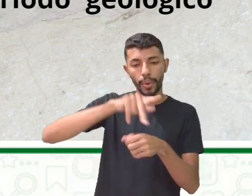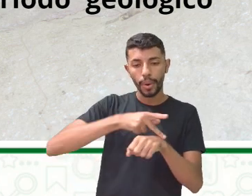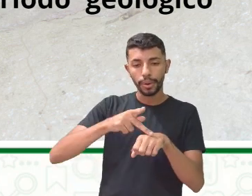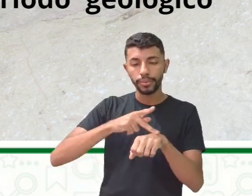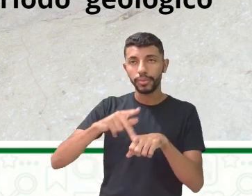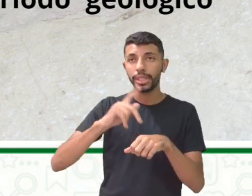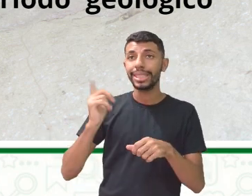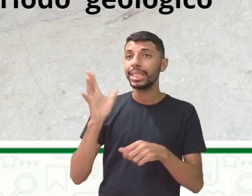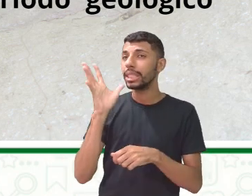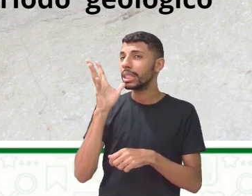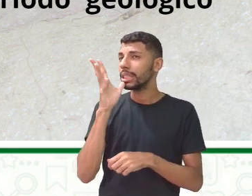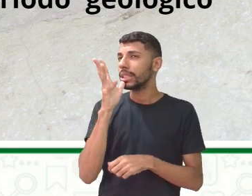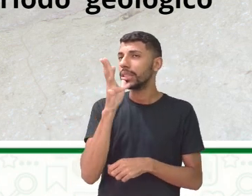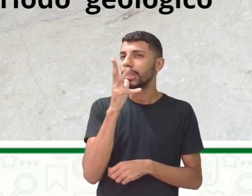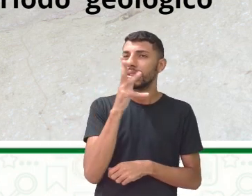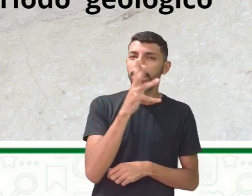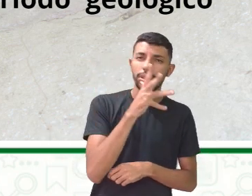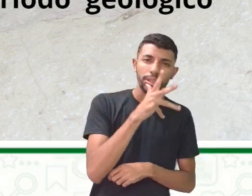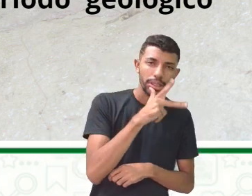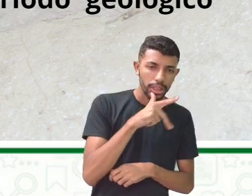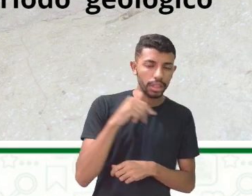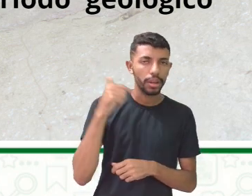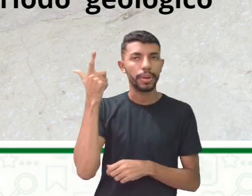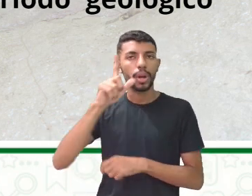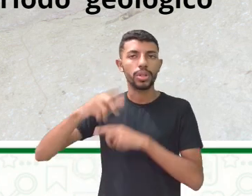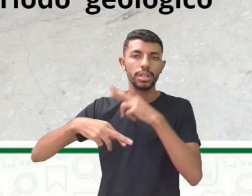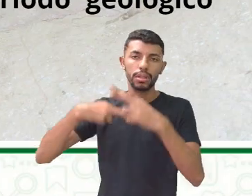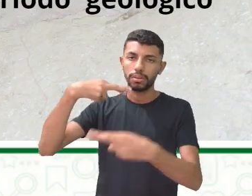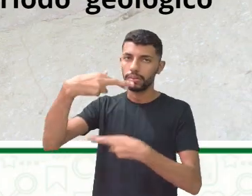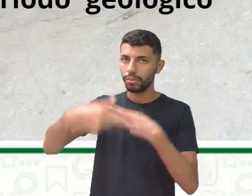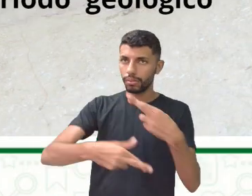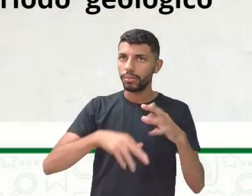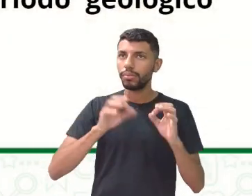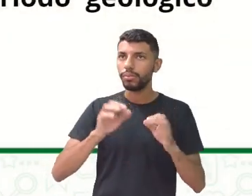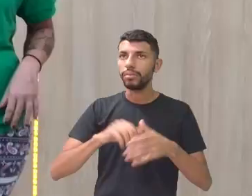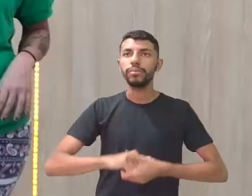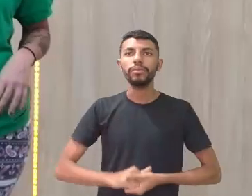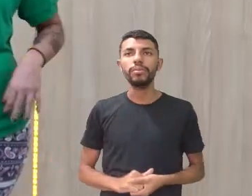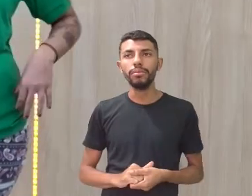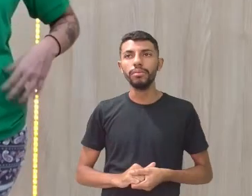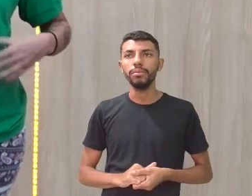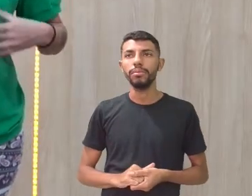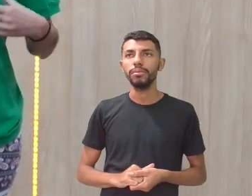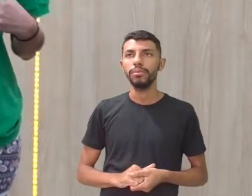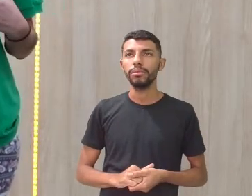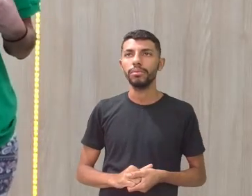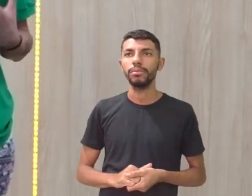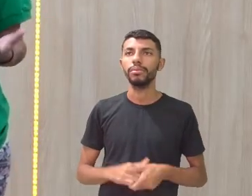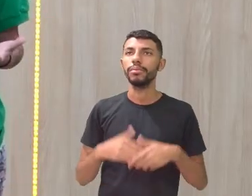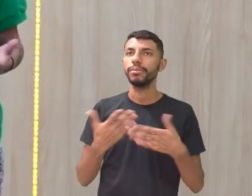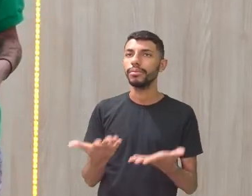longo período geológico para se formar. Bom, então a gente já está chegando ao